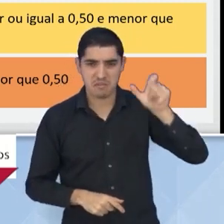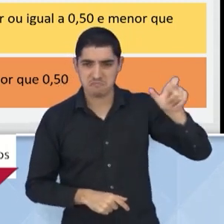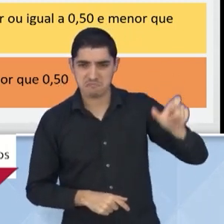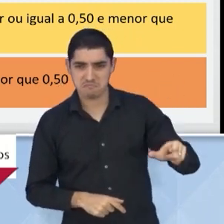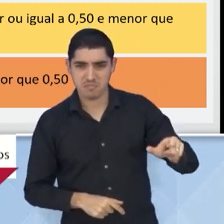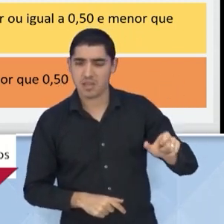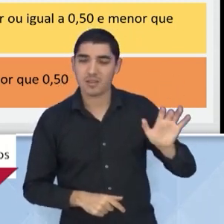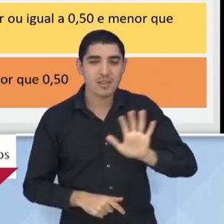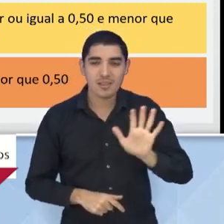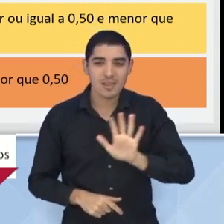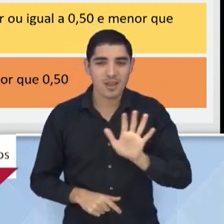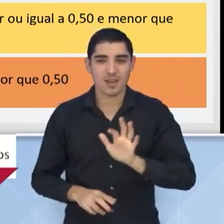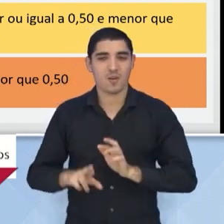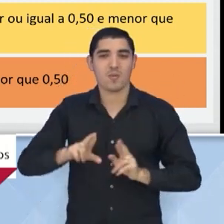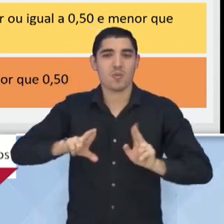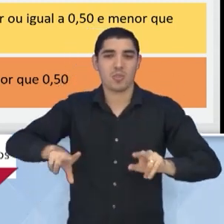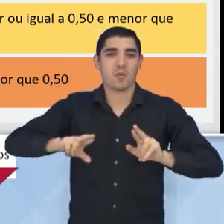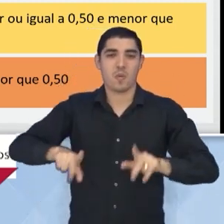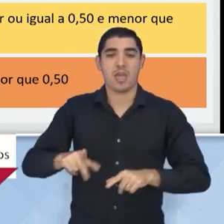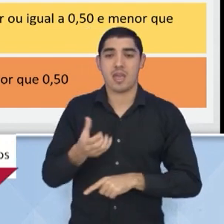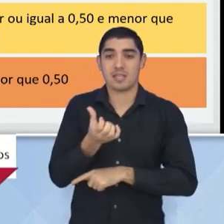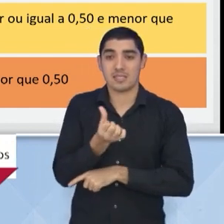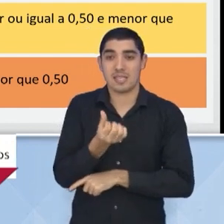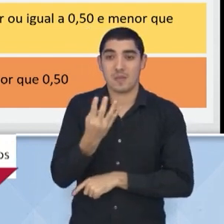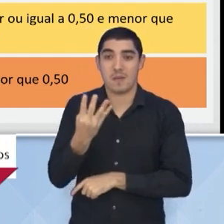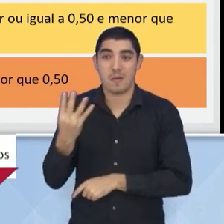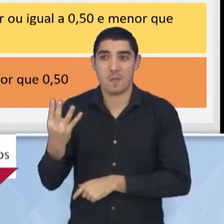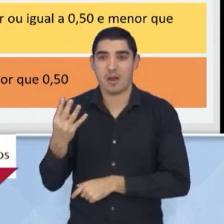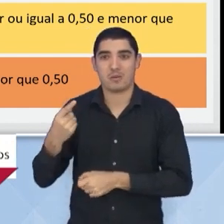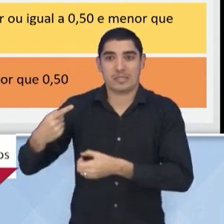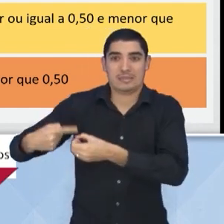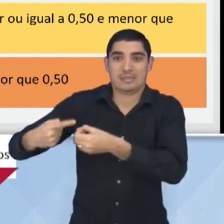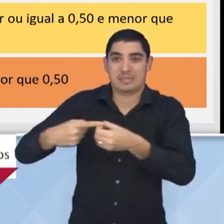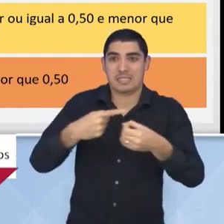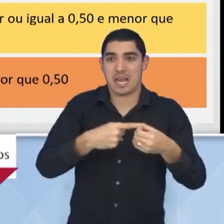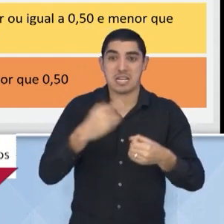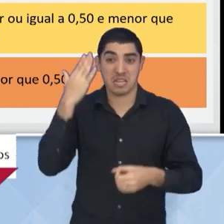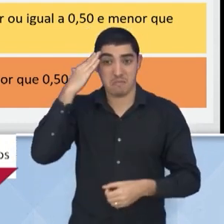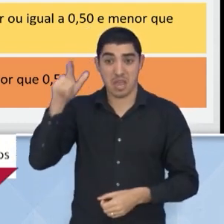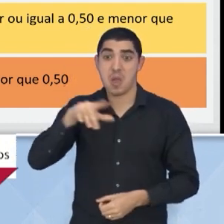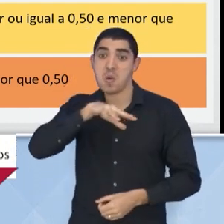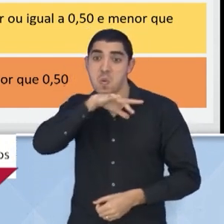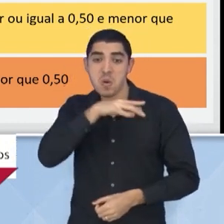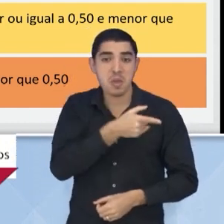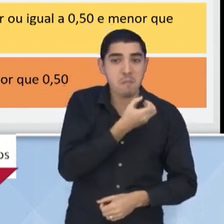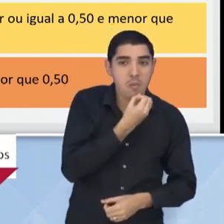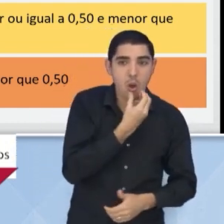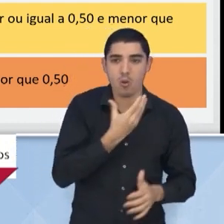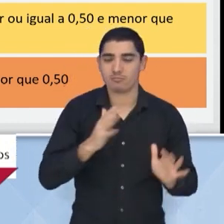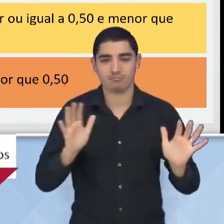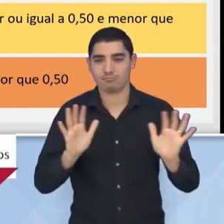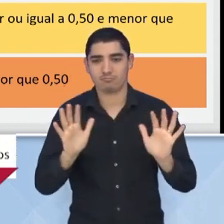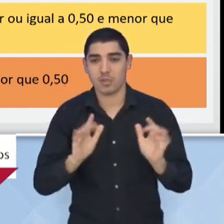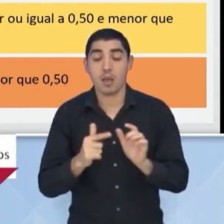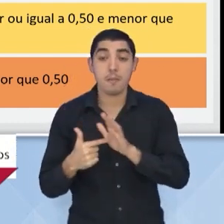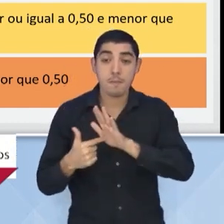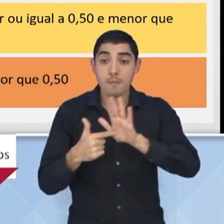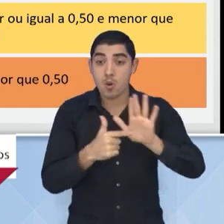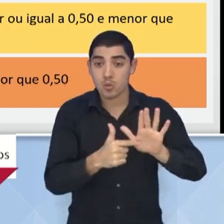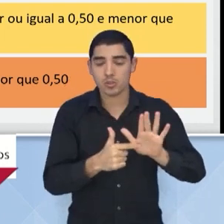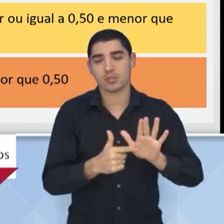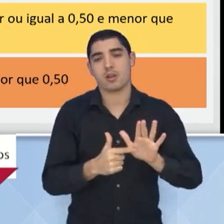uma classificação dos 644 municípios A ideia é trazer faixas de